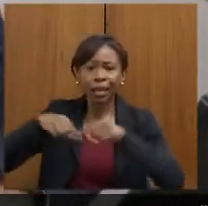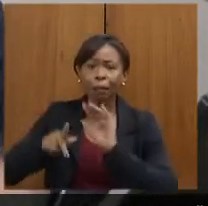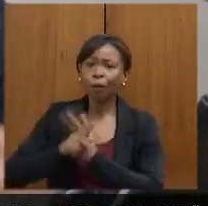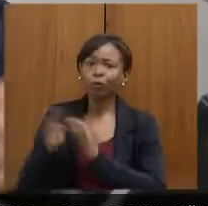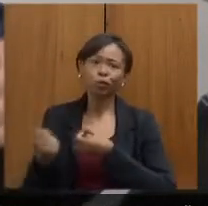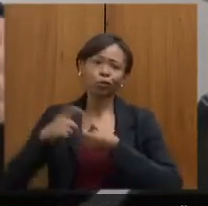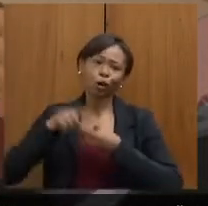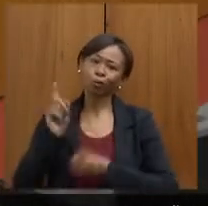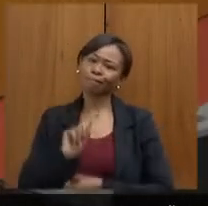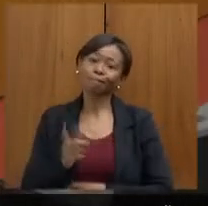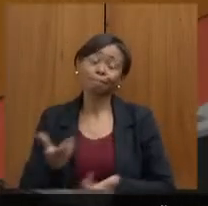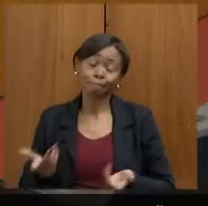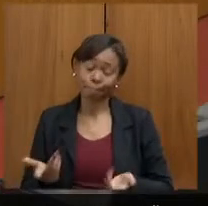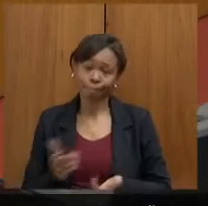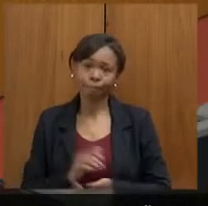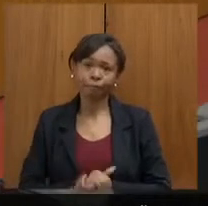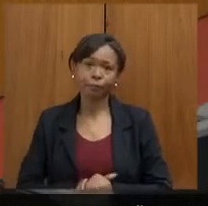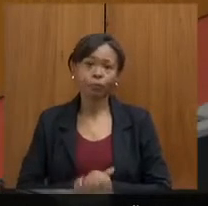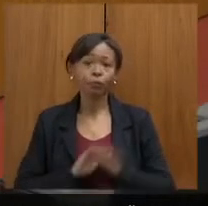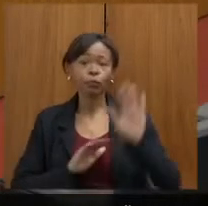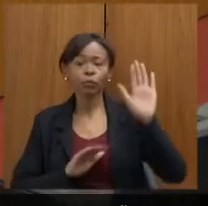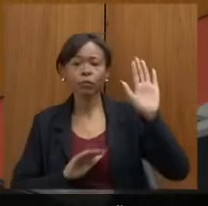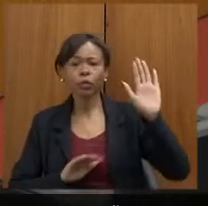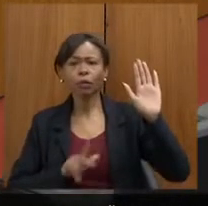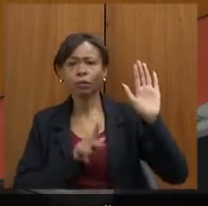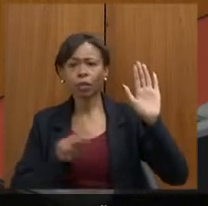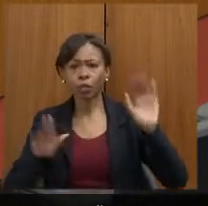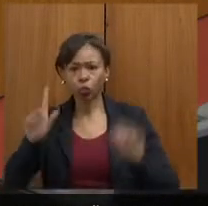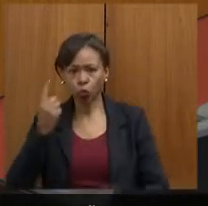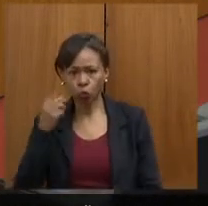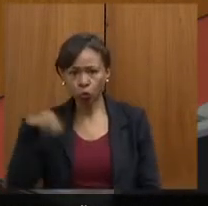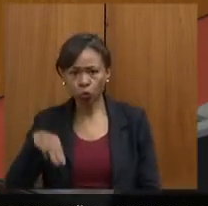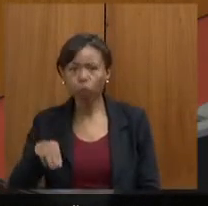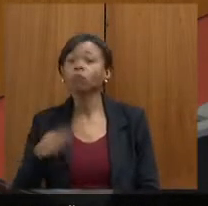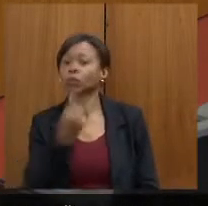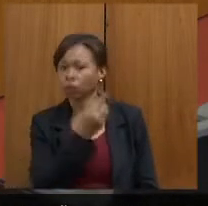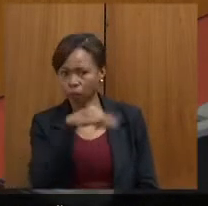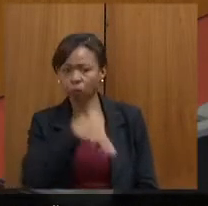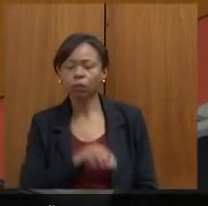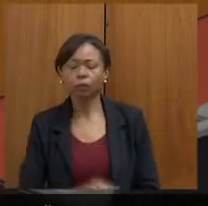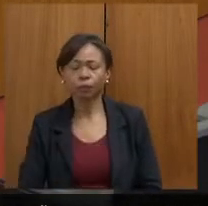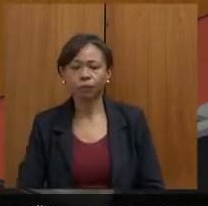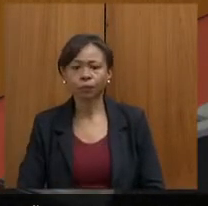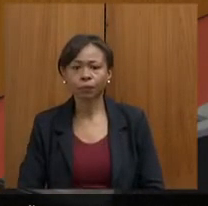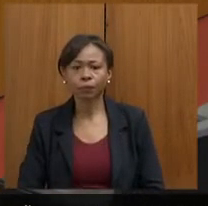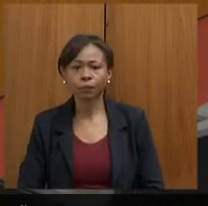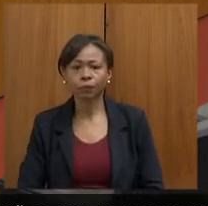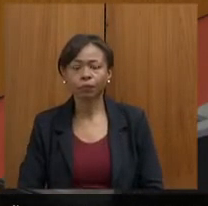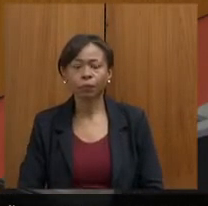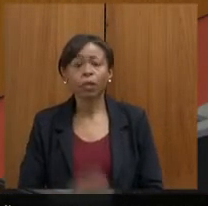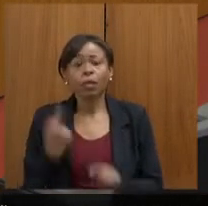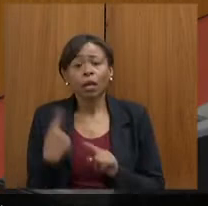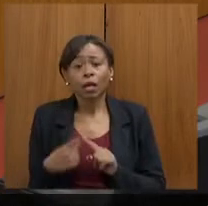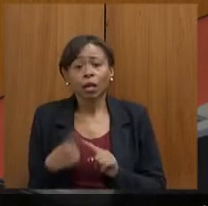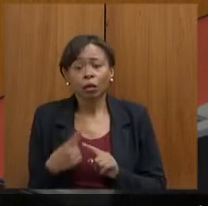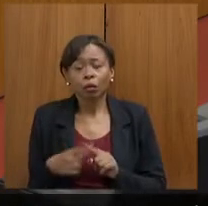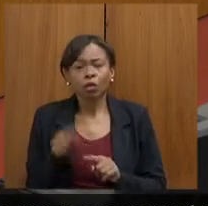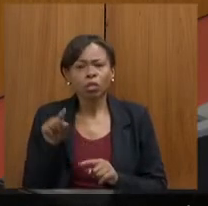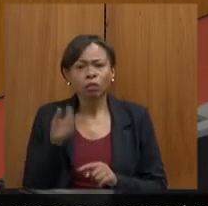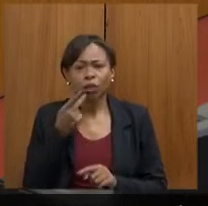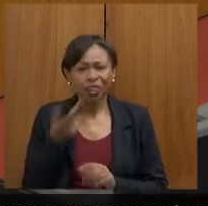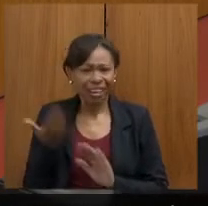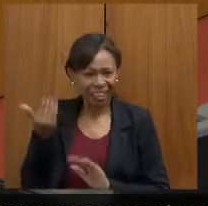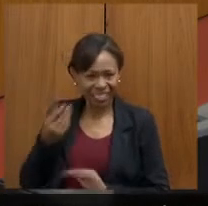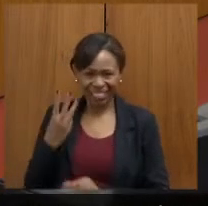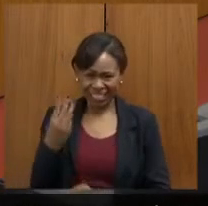Presidente não havendo gigantes você me dá um minuto um minuto minutos é só que eu quando você me